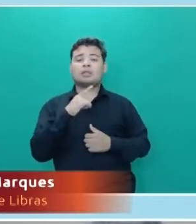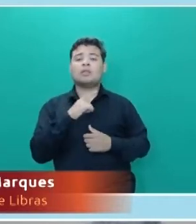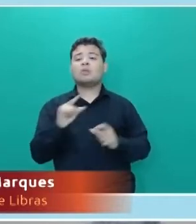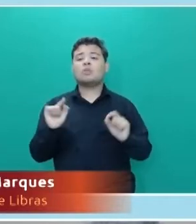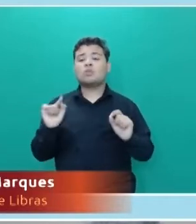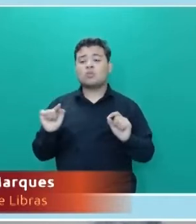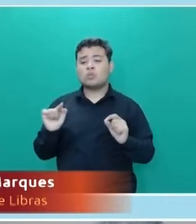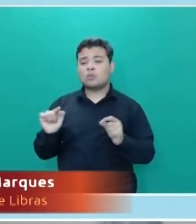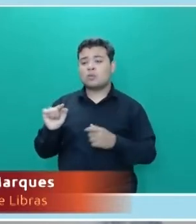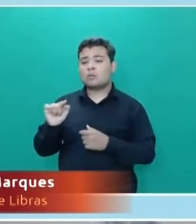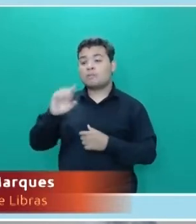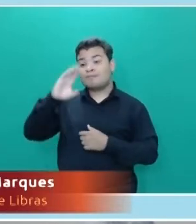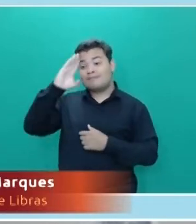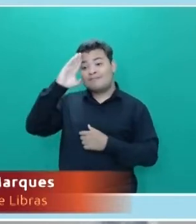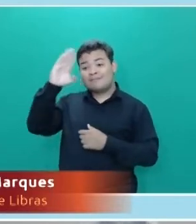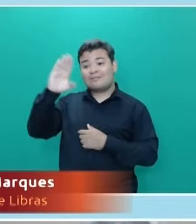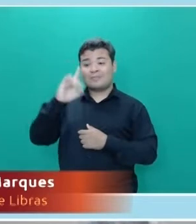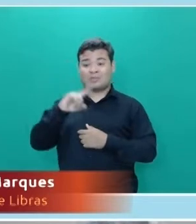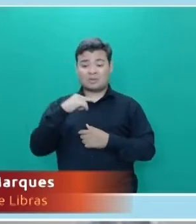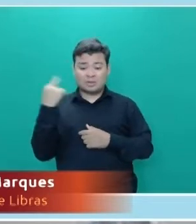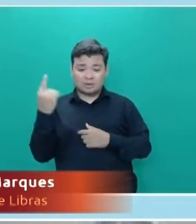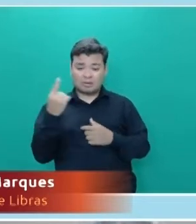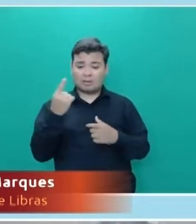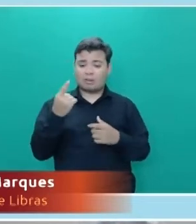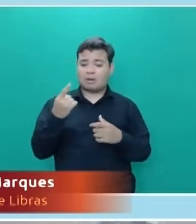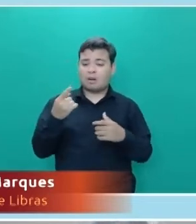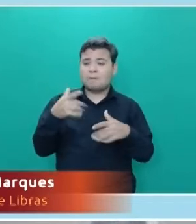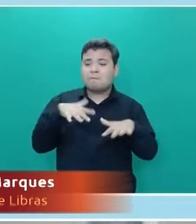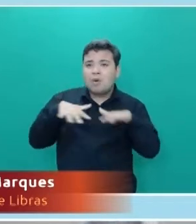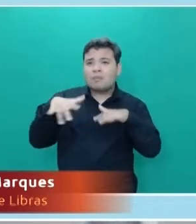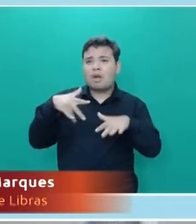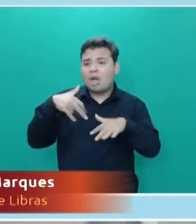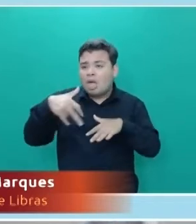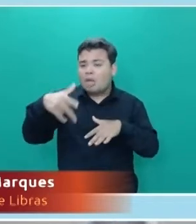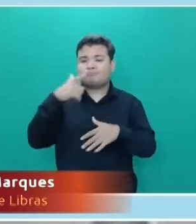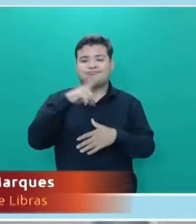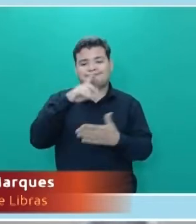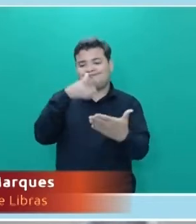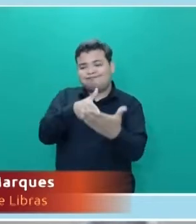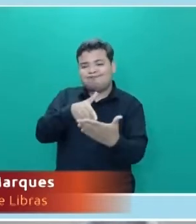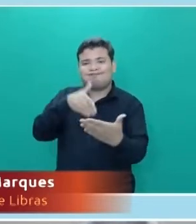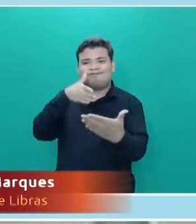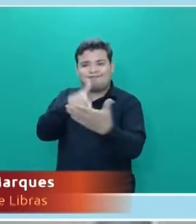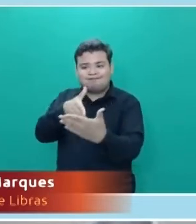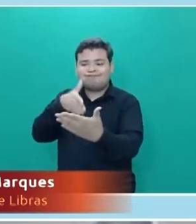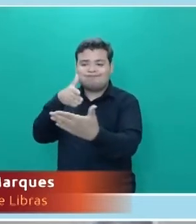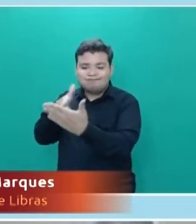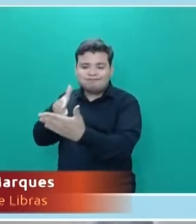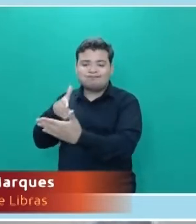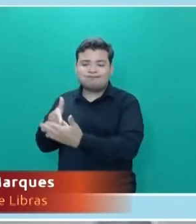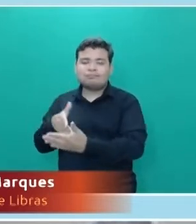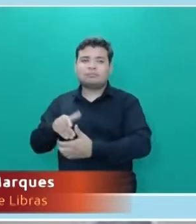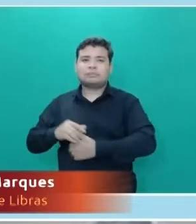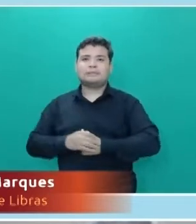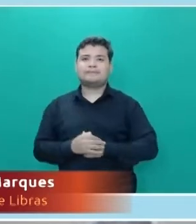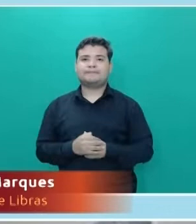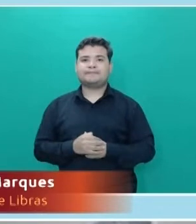principalmente a nossa capacidade de locomoção, a nossa capacidade, muitas vezes, de